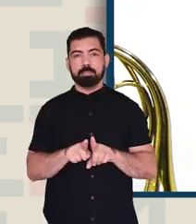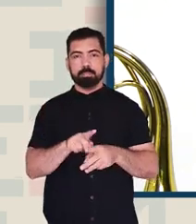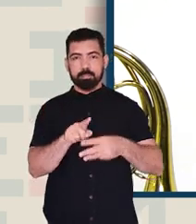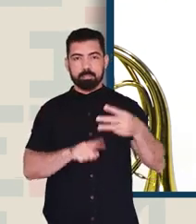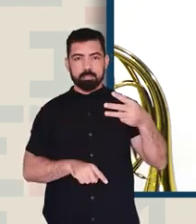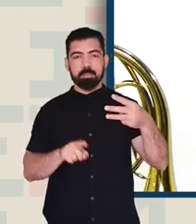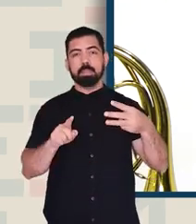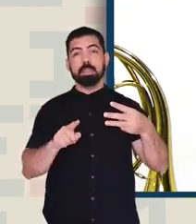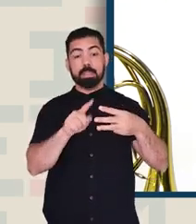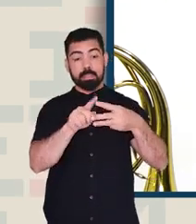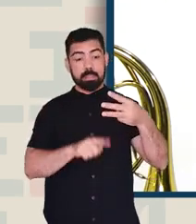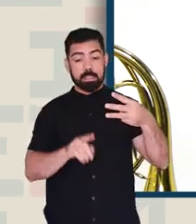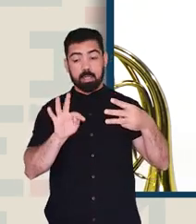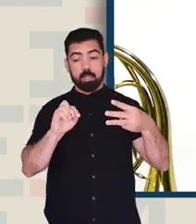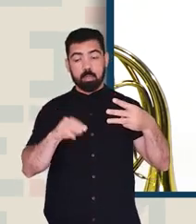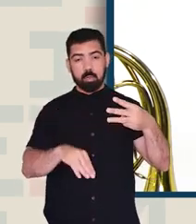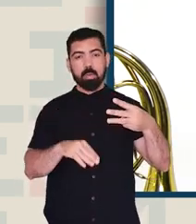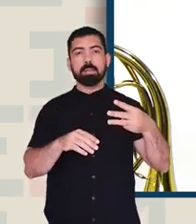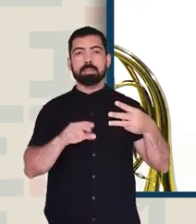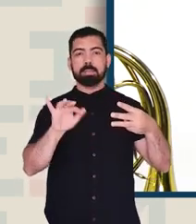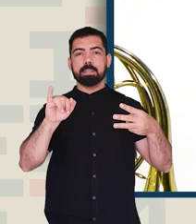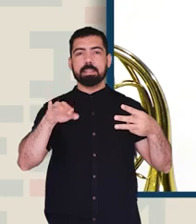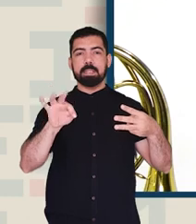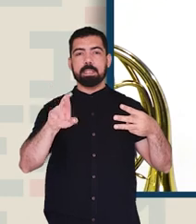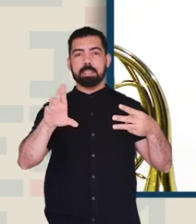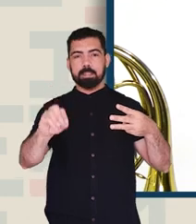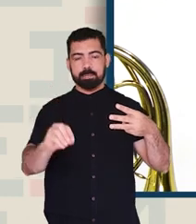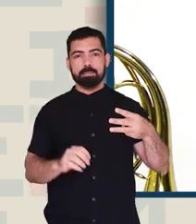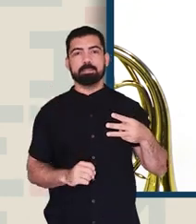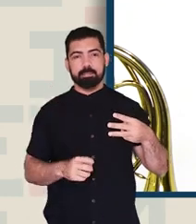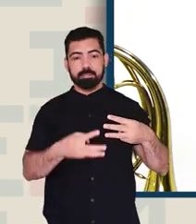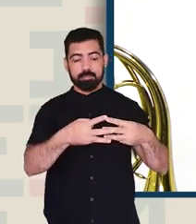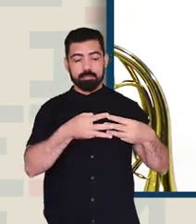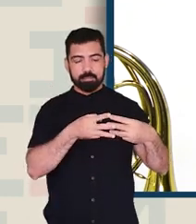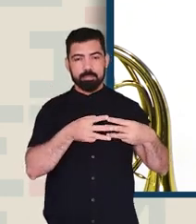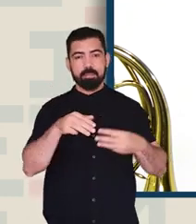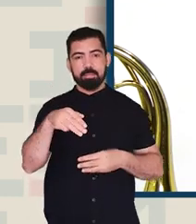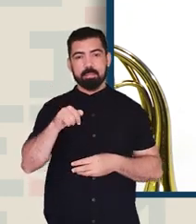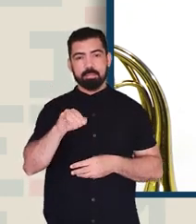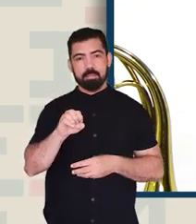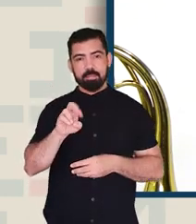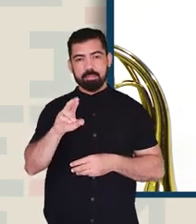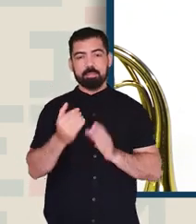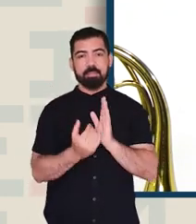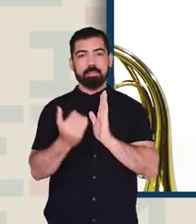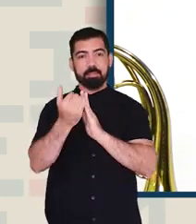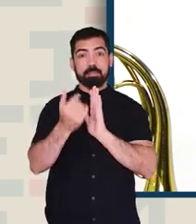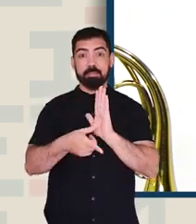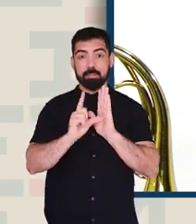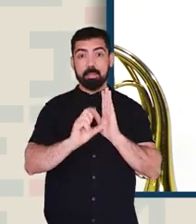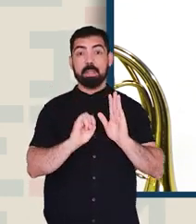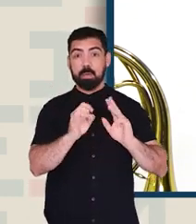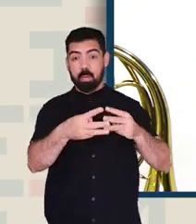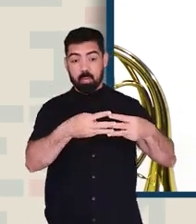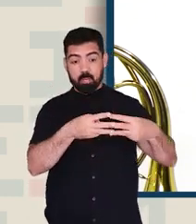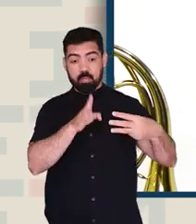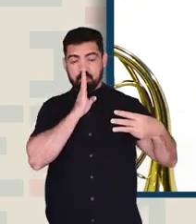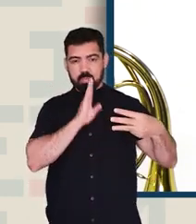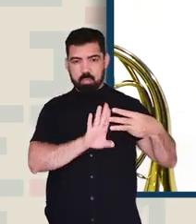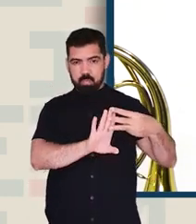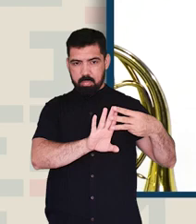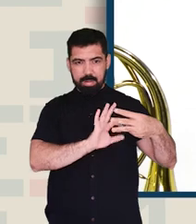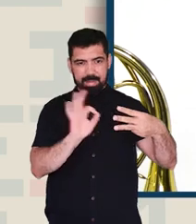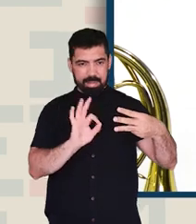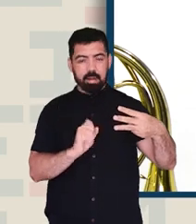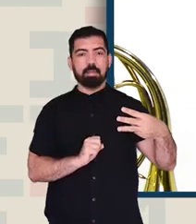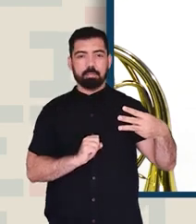3. Então eu tenho 3 tons inteiros, o instrumento maior do que o que ele estava na posição